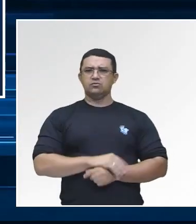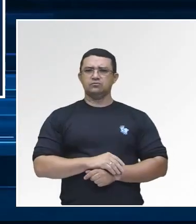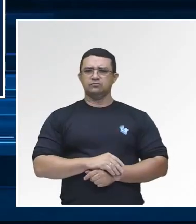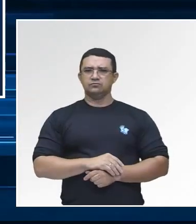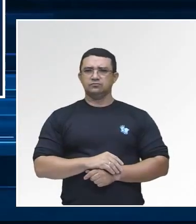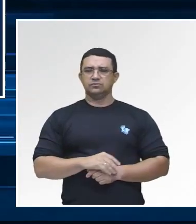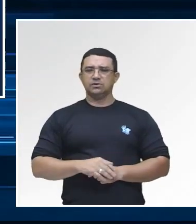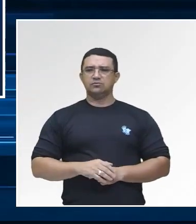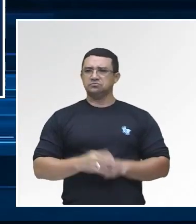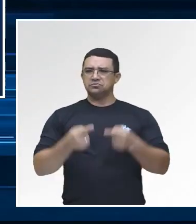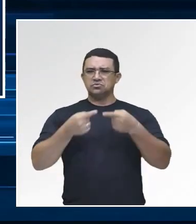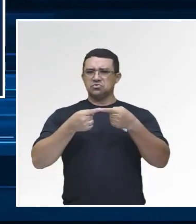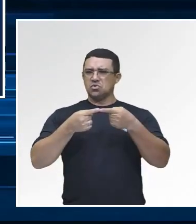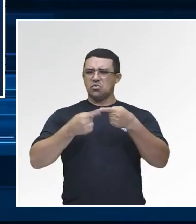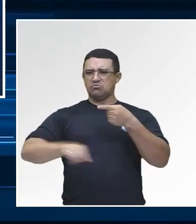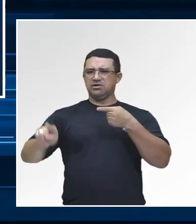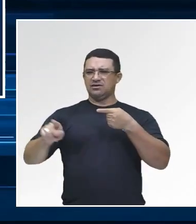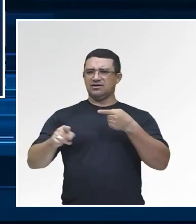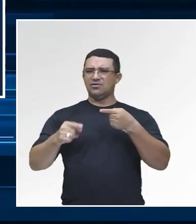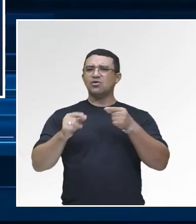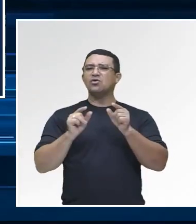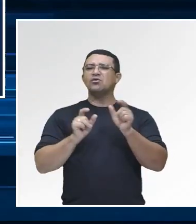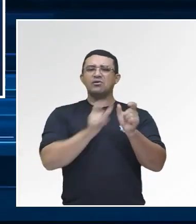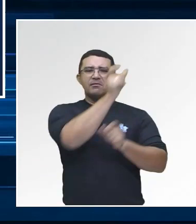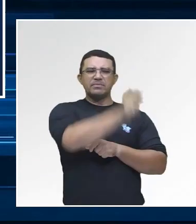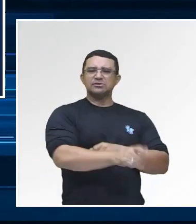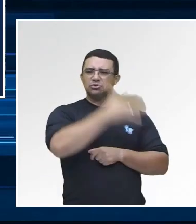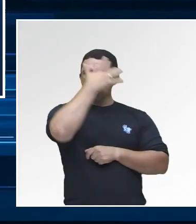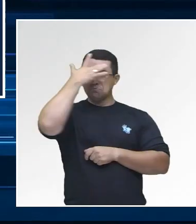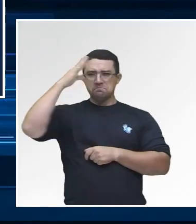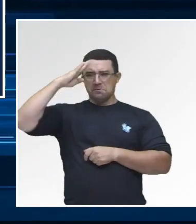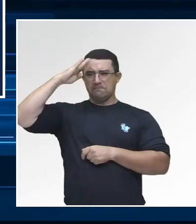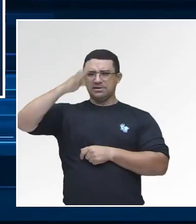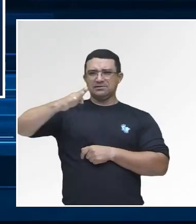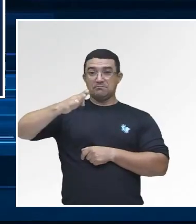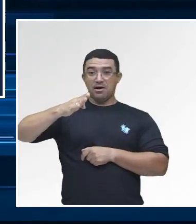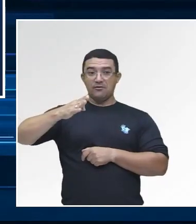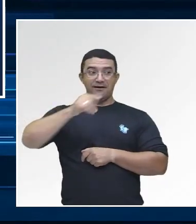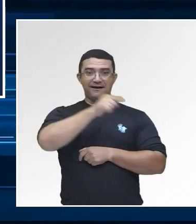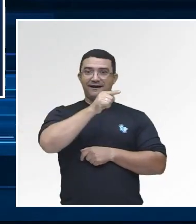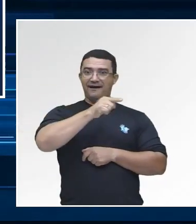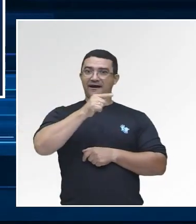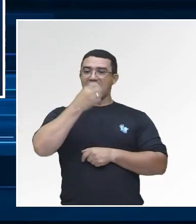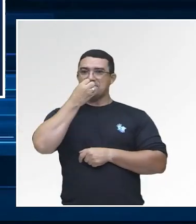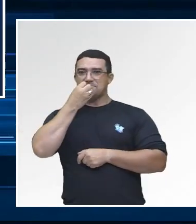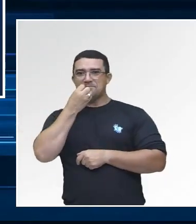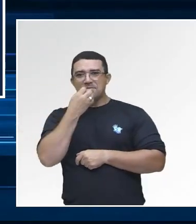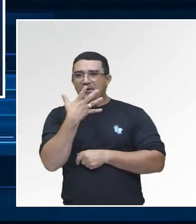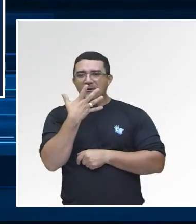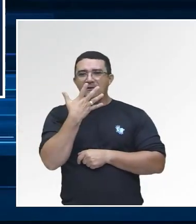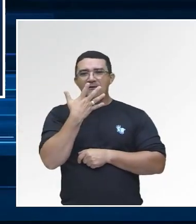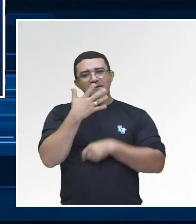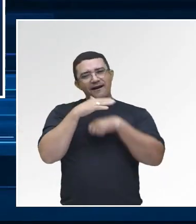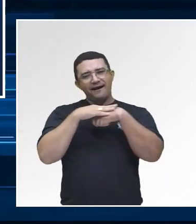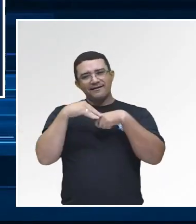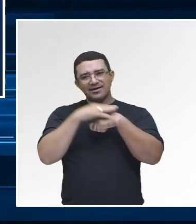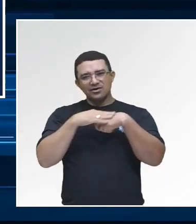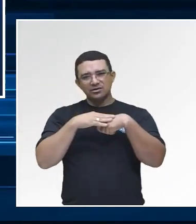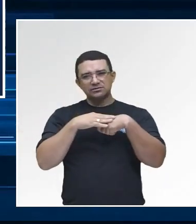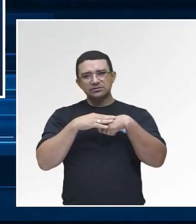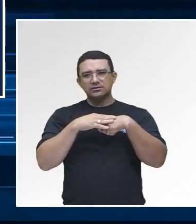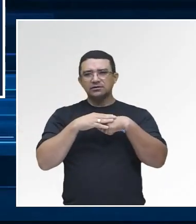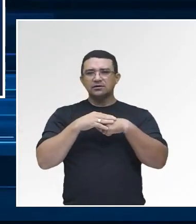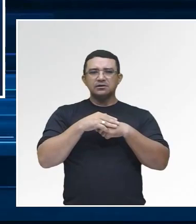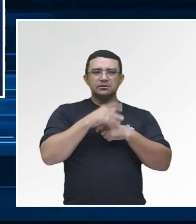não corresponde a do protagonista. Então, vamos dizer assim, se eu tenho o protagonista, o antagonista pode ser